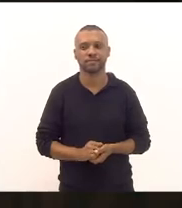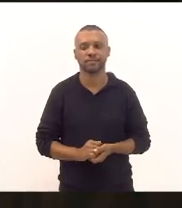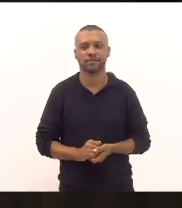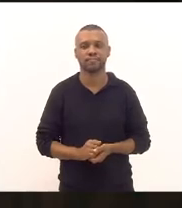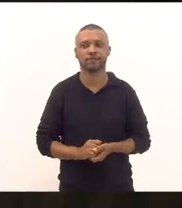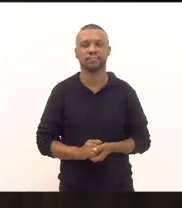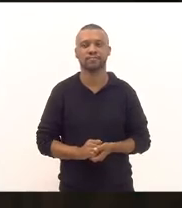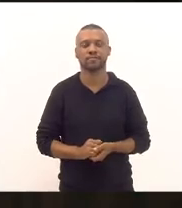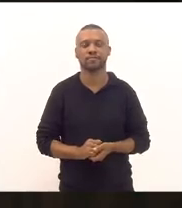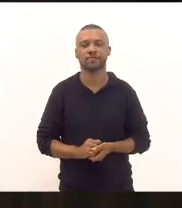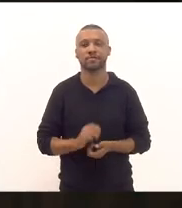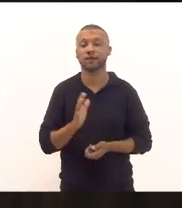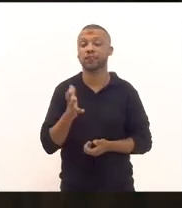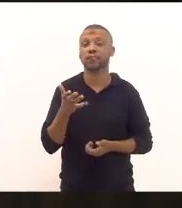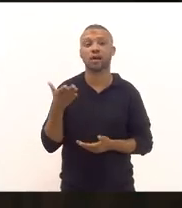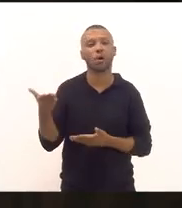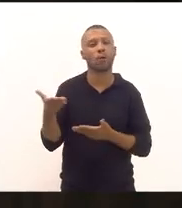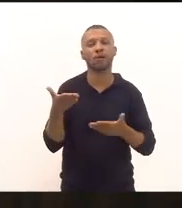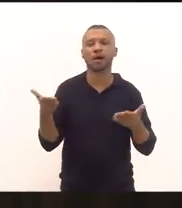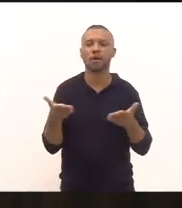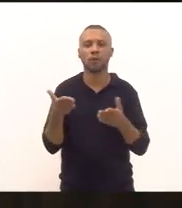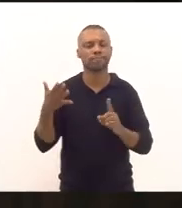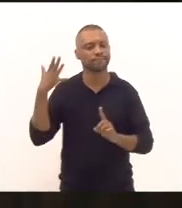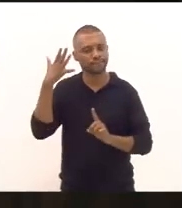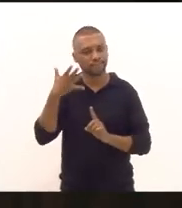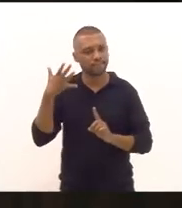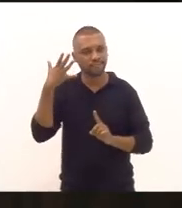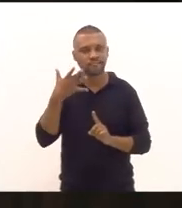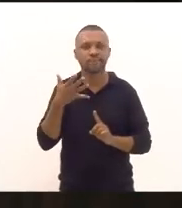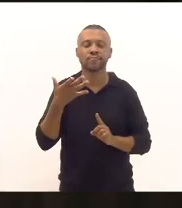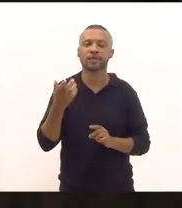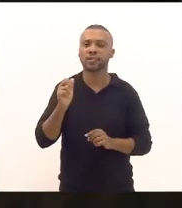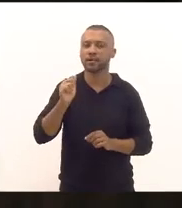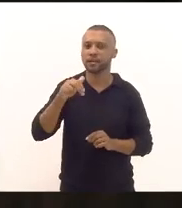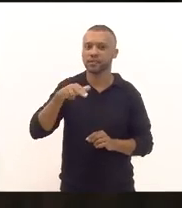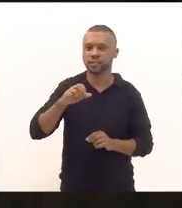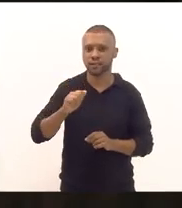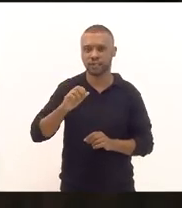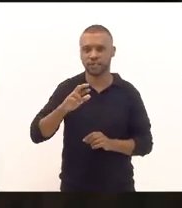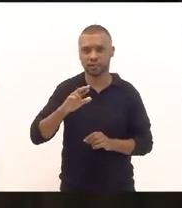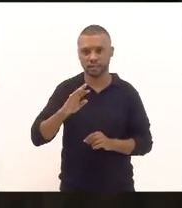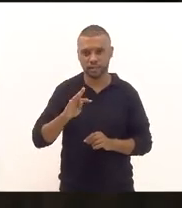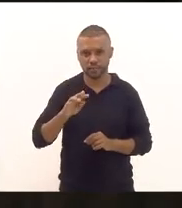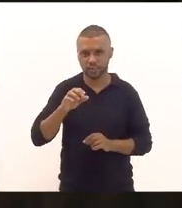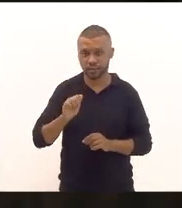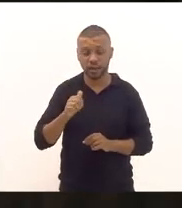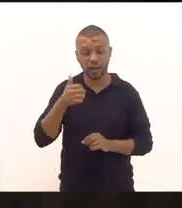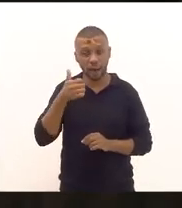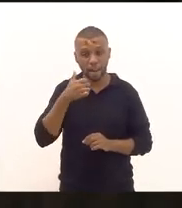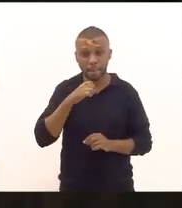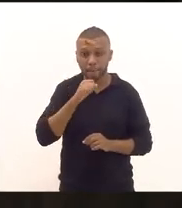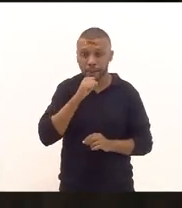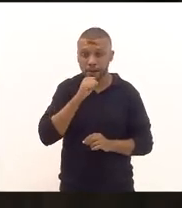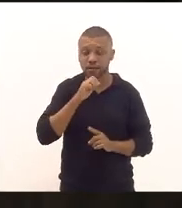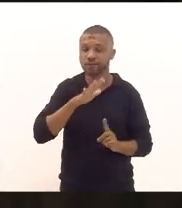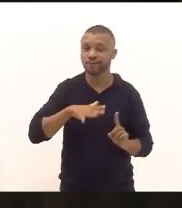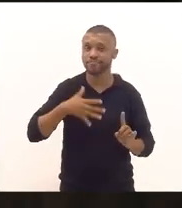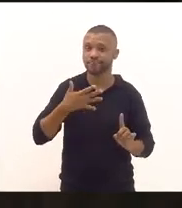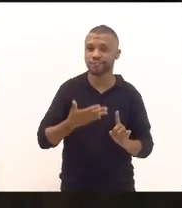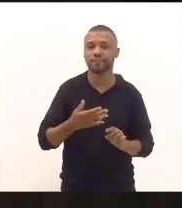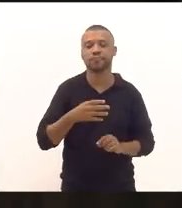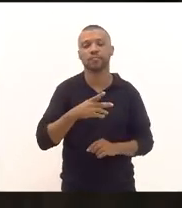mas eu quero gostaria de convidar agora para fazer a Fala Ana Cristina a mãe do nosso homenageado